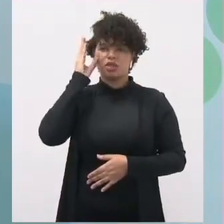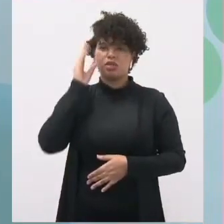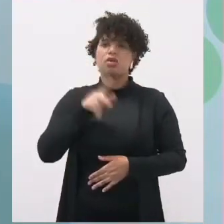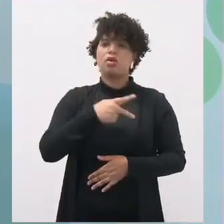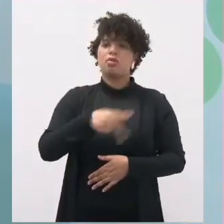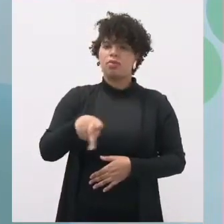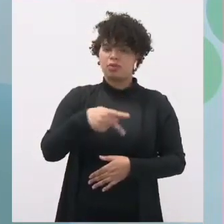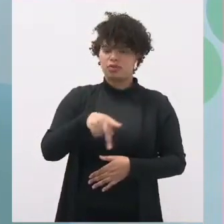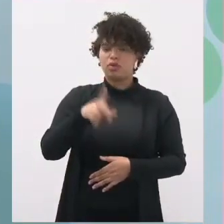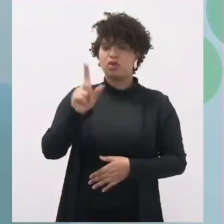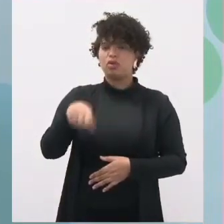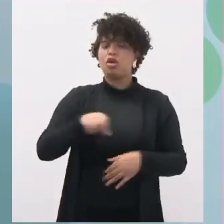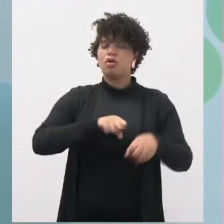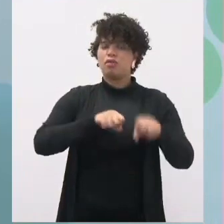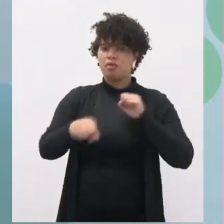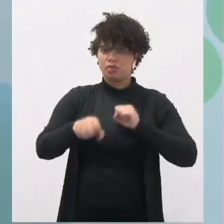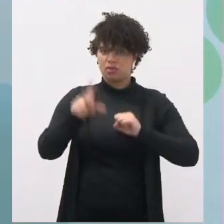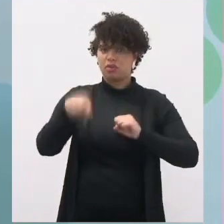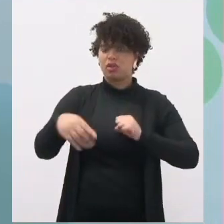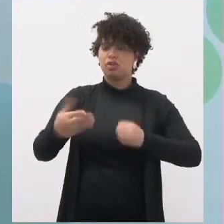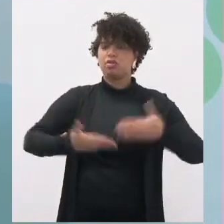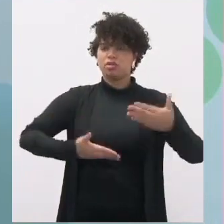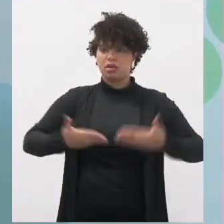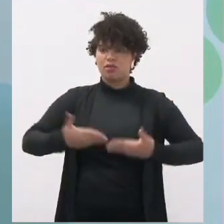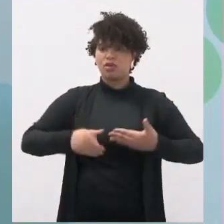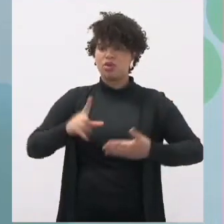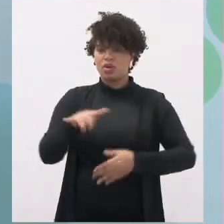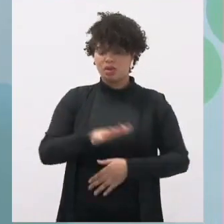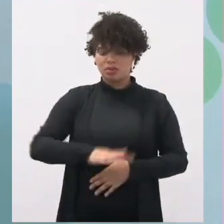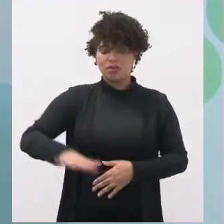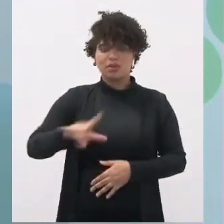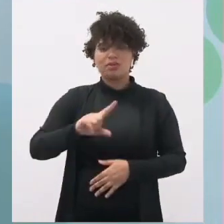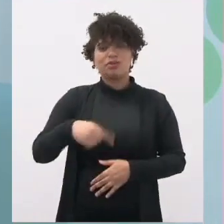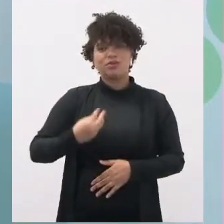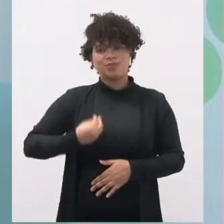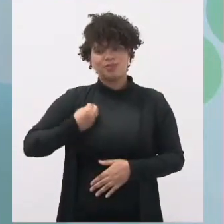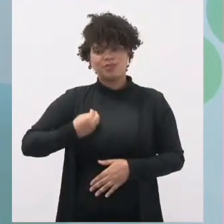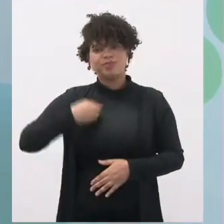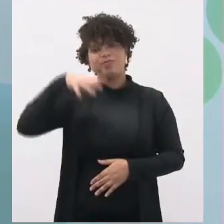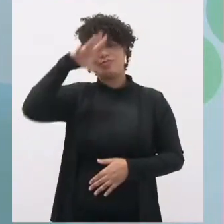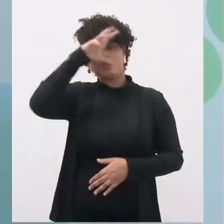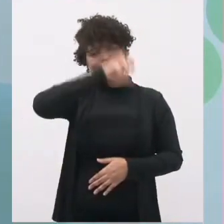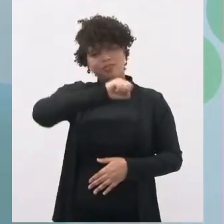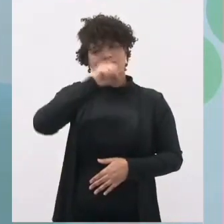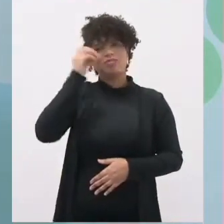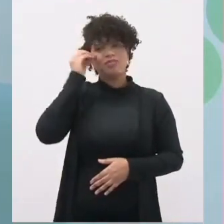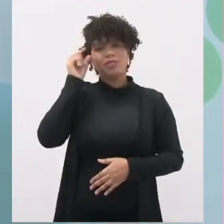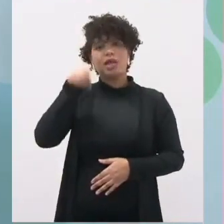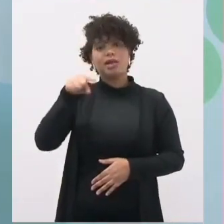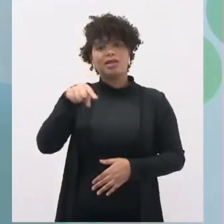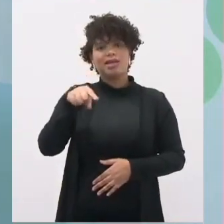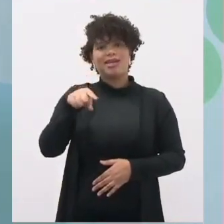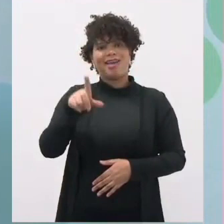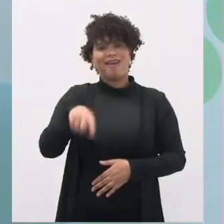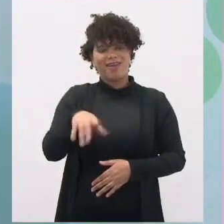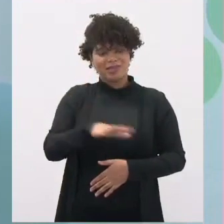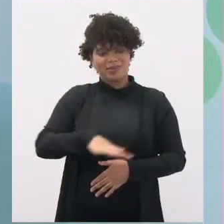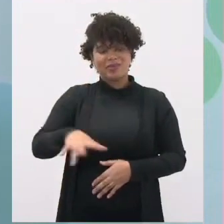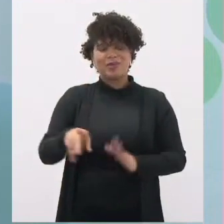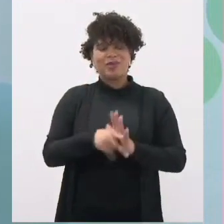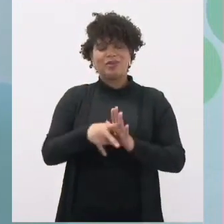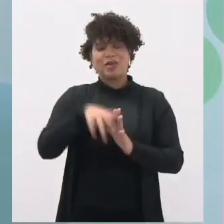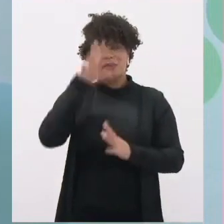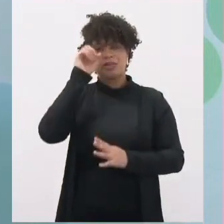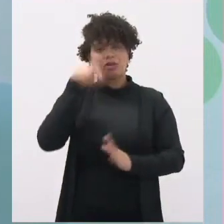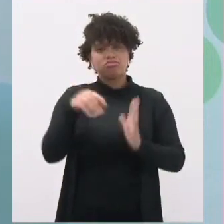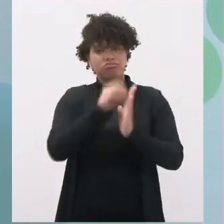em formação, né, em formação em serviço, né, esse aqui é um espaço que nós estamos vivenciando, um espaço de aprendizagem, essa transmissão, nossa, um espaço de aprendizagem, centro de